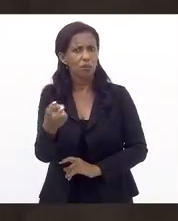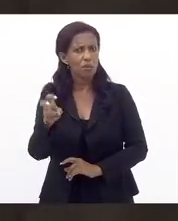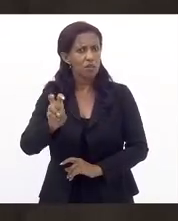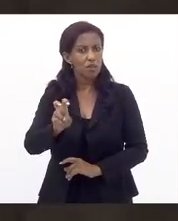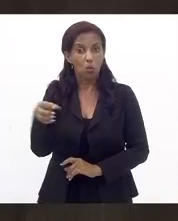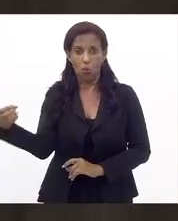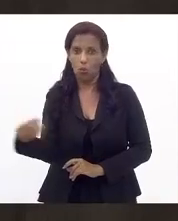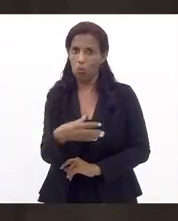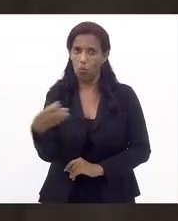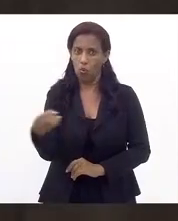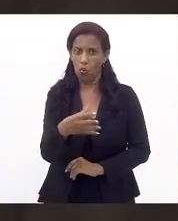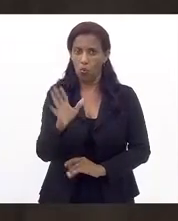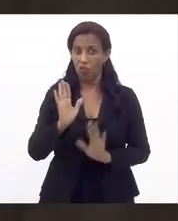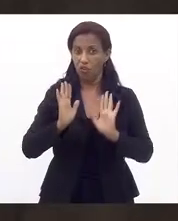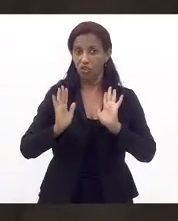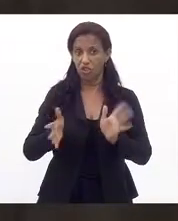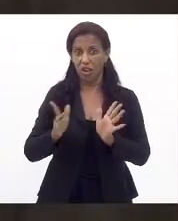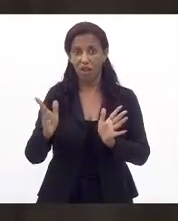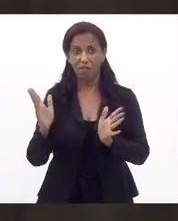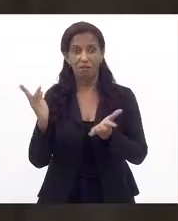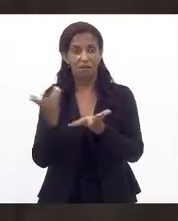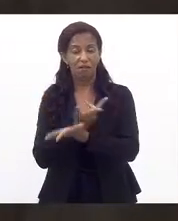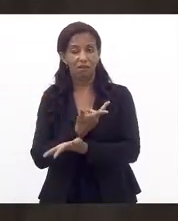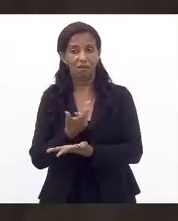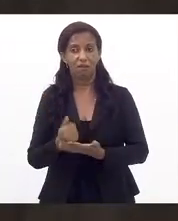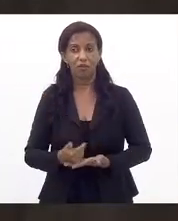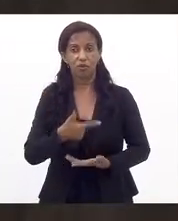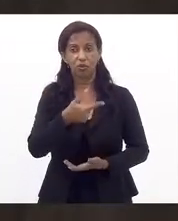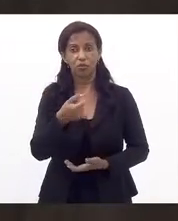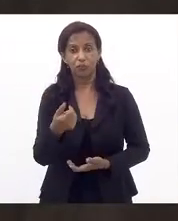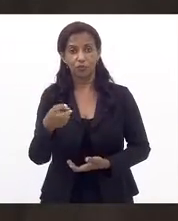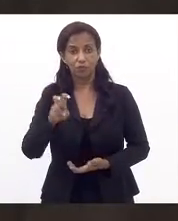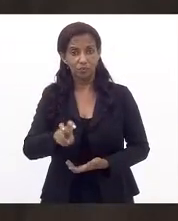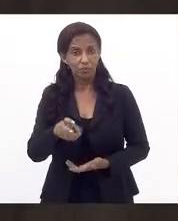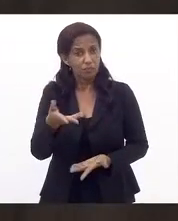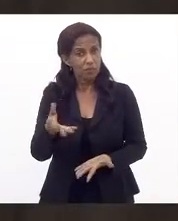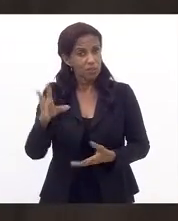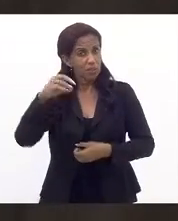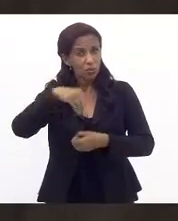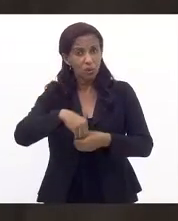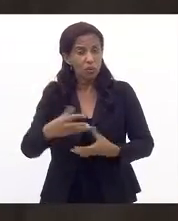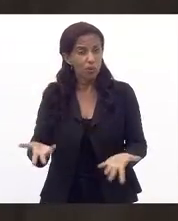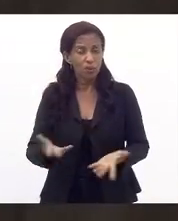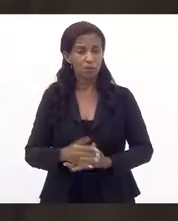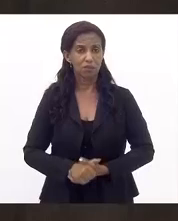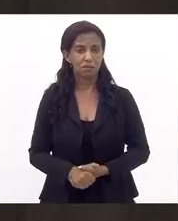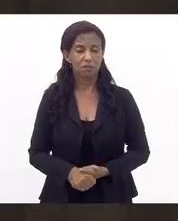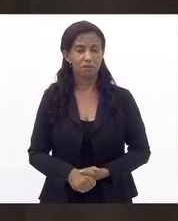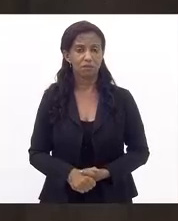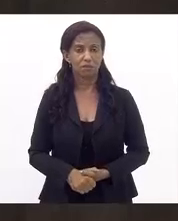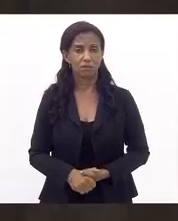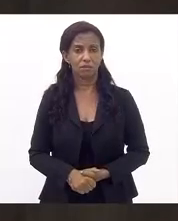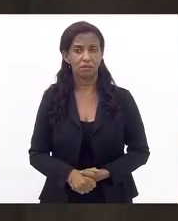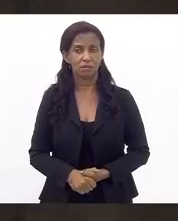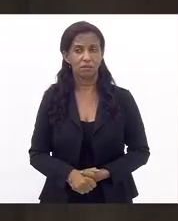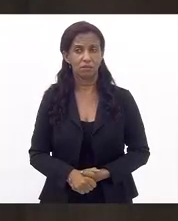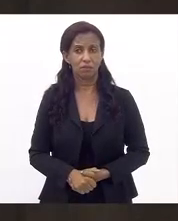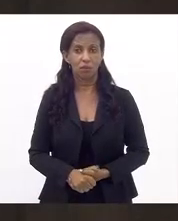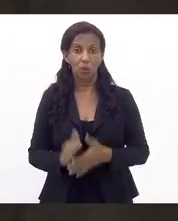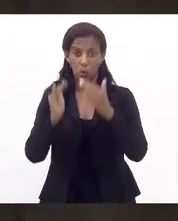Legislativa já é uma previsão na legislação de 2005 e fazem inclui essa gratificação de locomoção